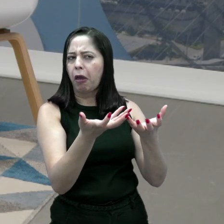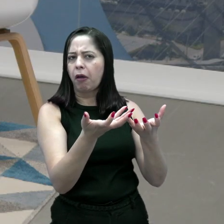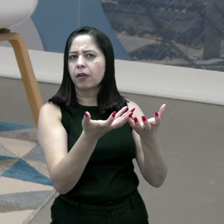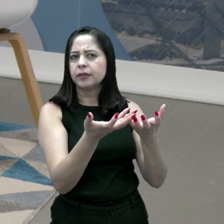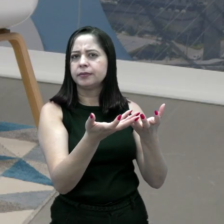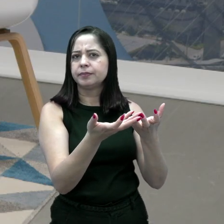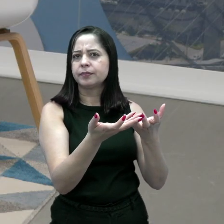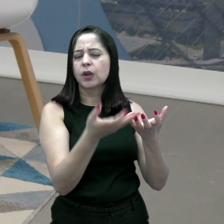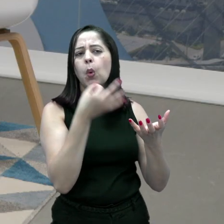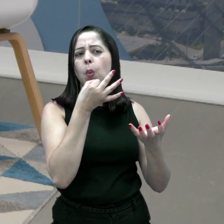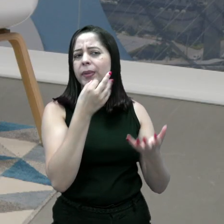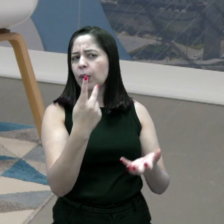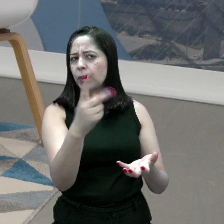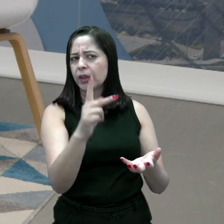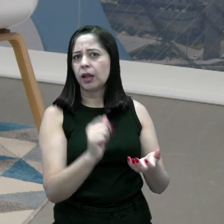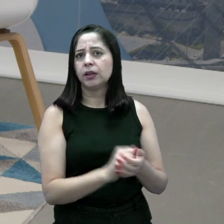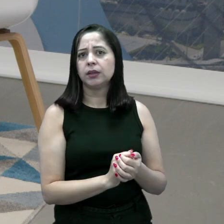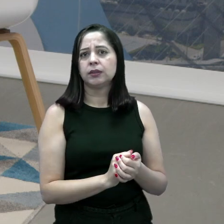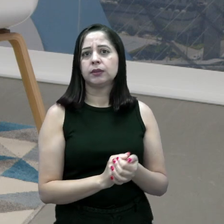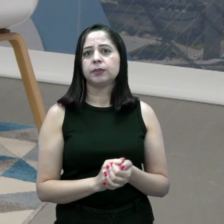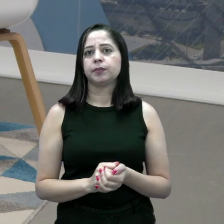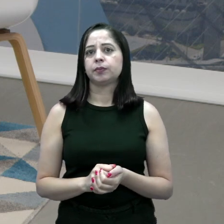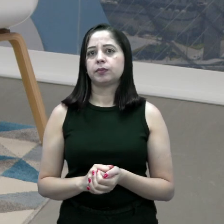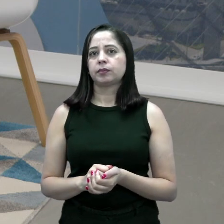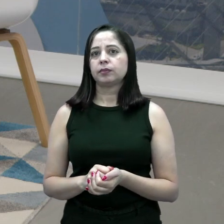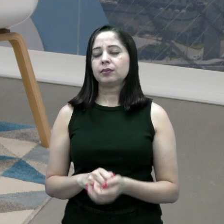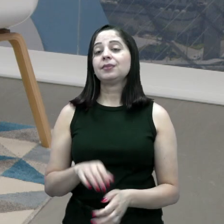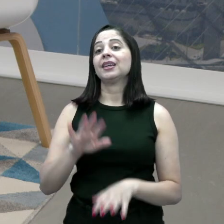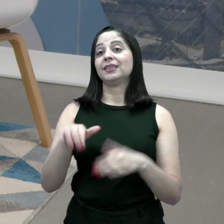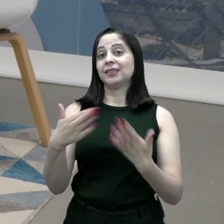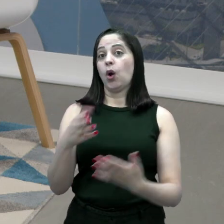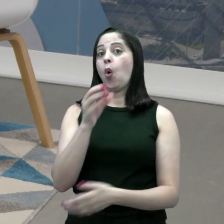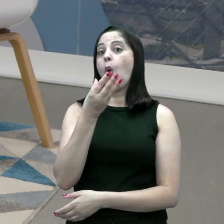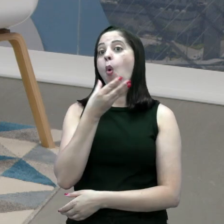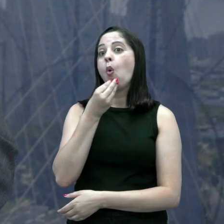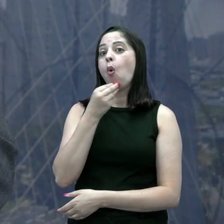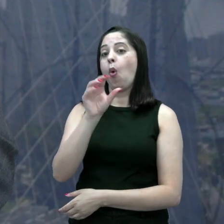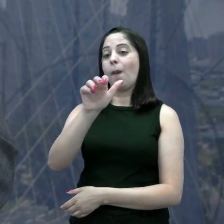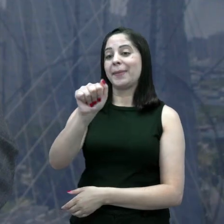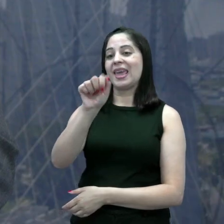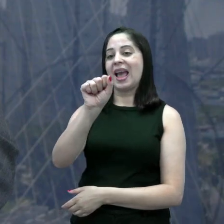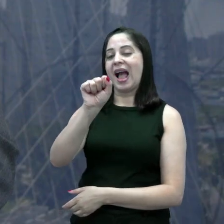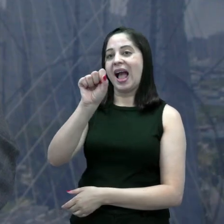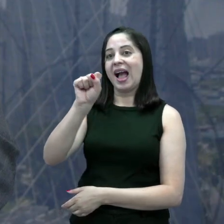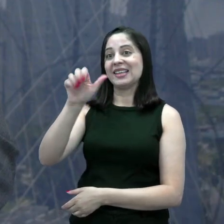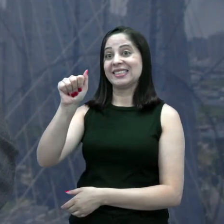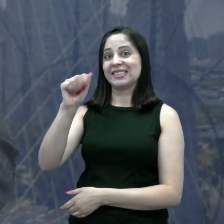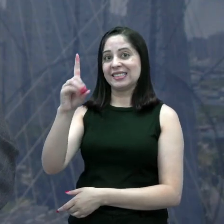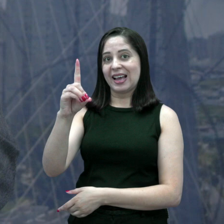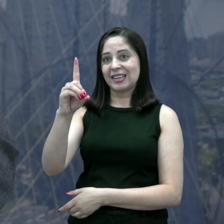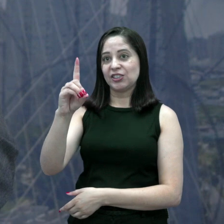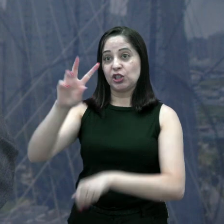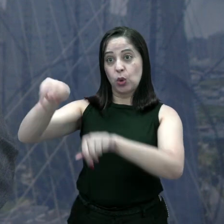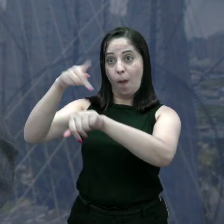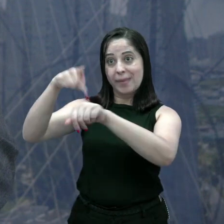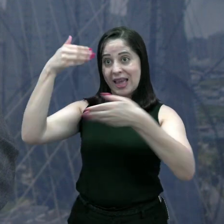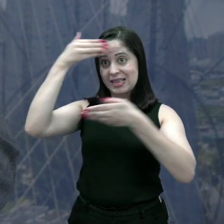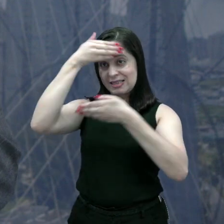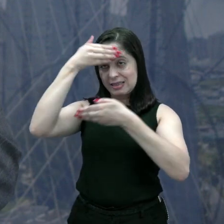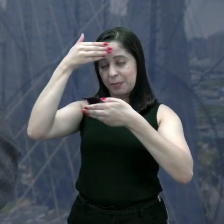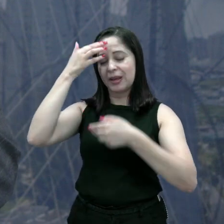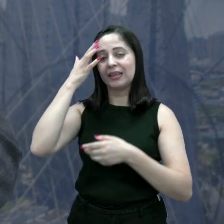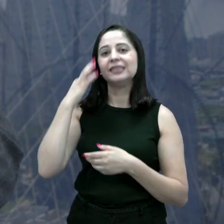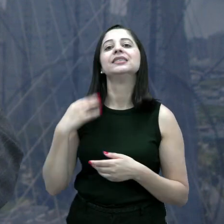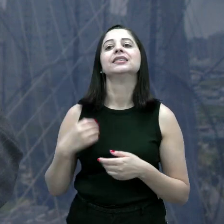estava falando? A gente pode seguir? Essa do Assad tá bem, né, acabou de acontecer e é muito curioso, né, que ele